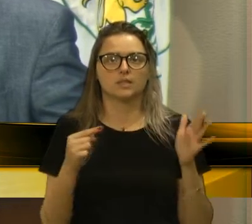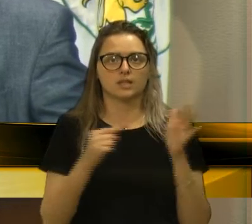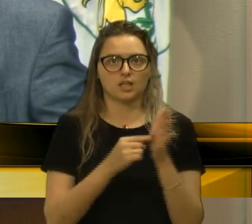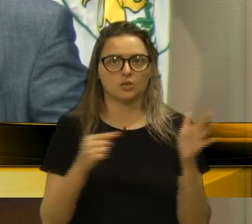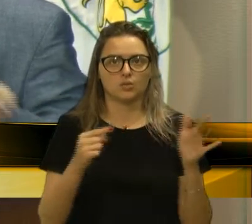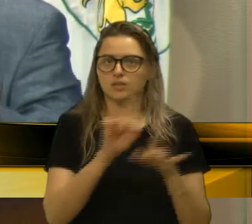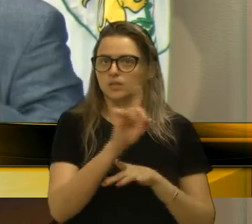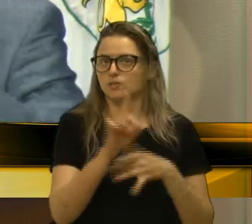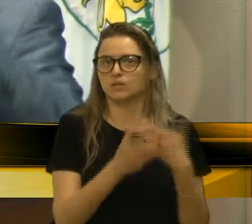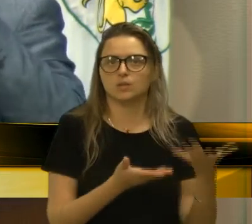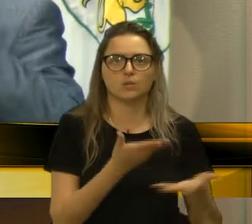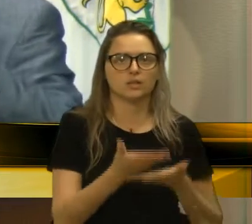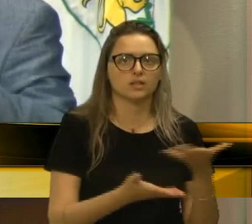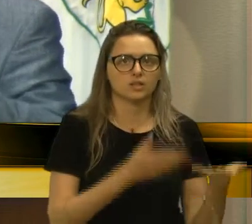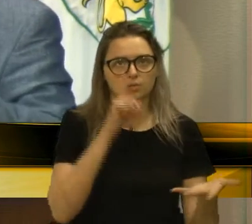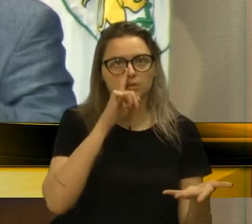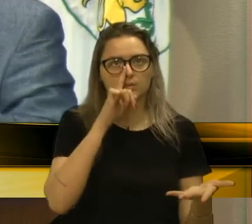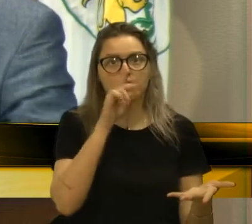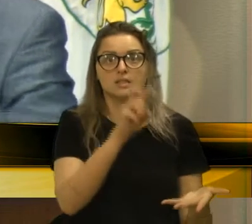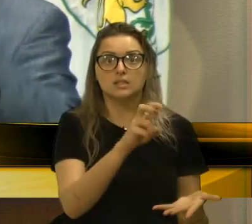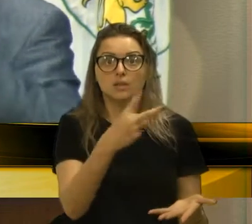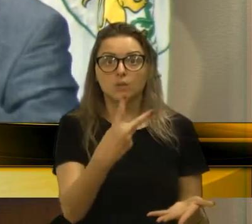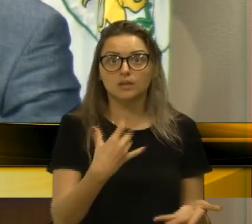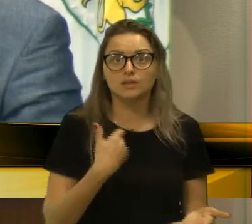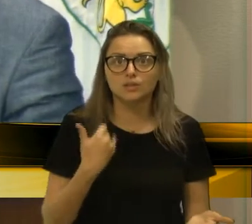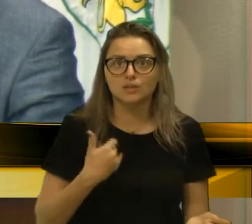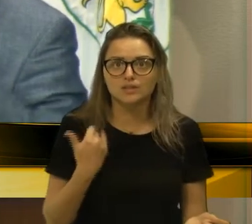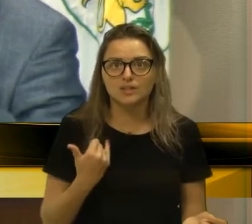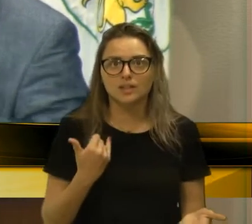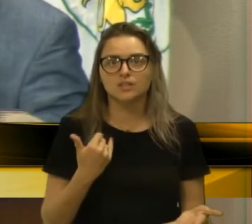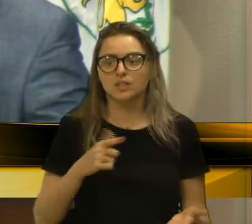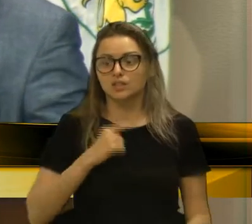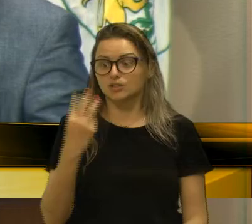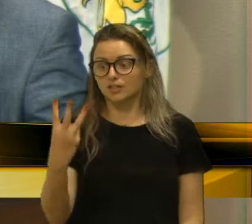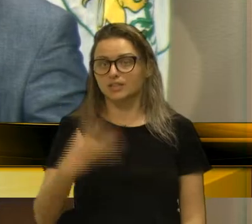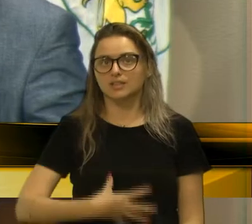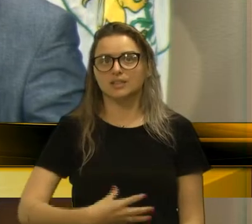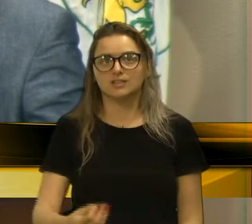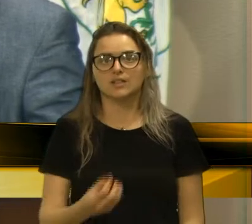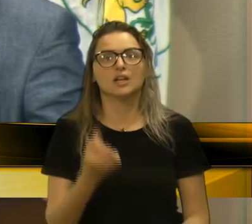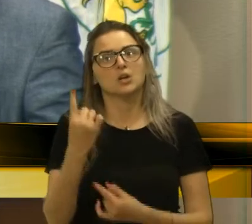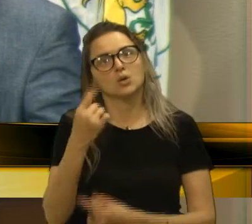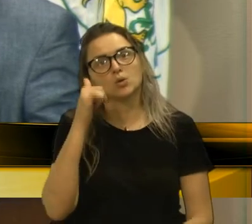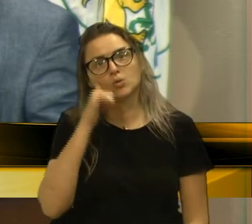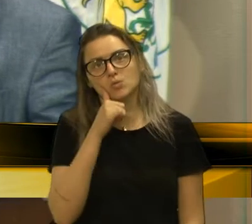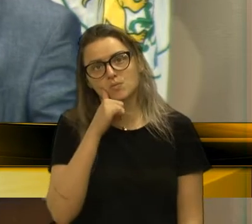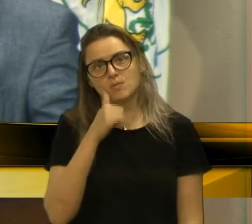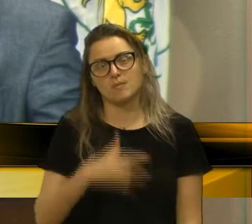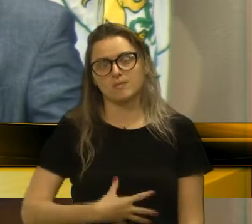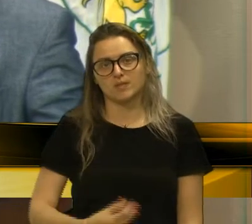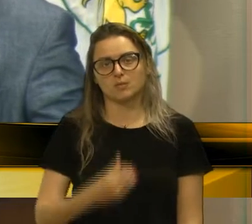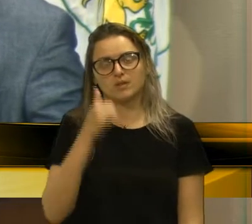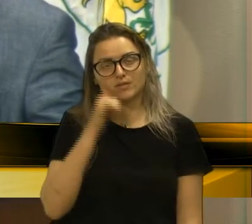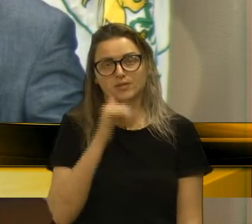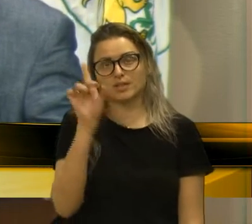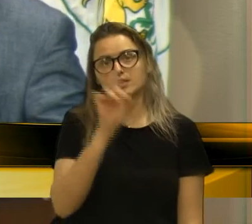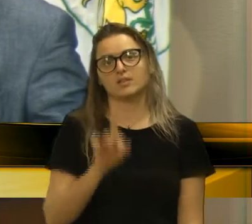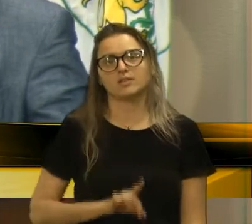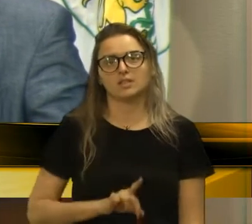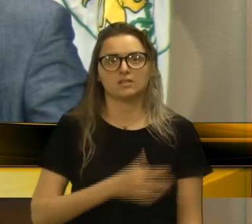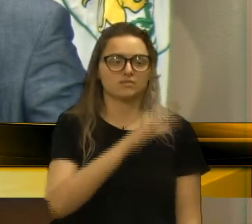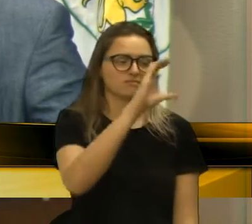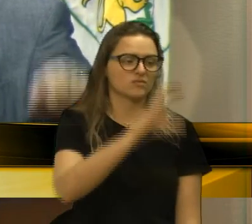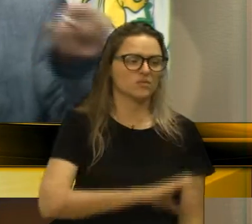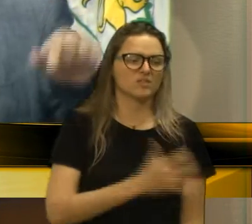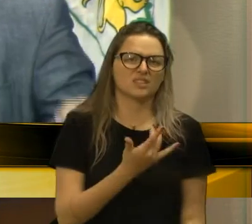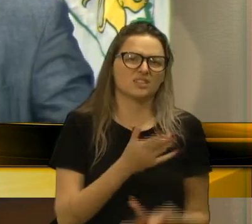negligência também no atendimento da mãe dele, tinha apenas 52 anos, mãe de 3 filhos com uma filha especial para sustentar. E um cidadão simples de um